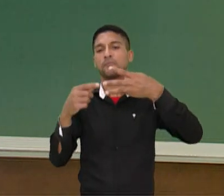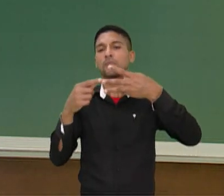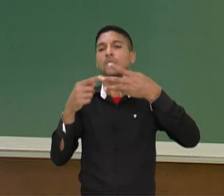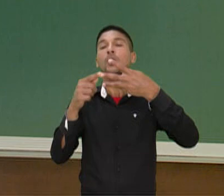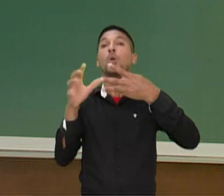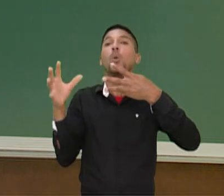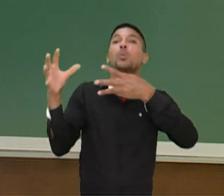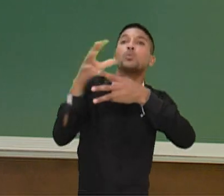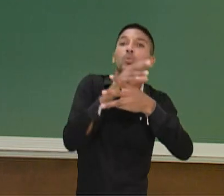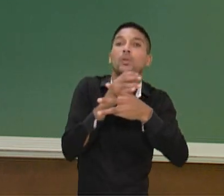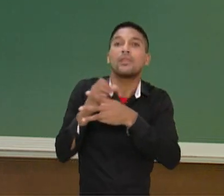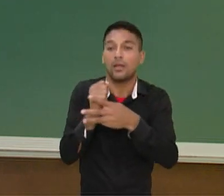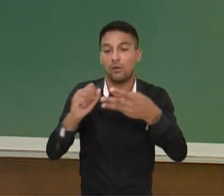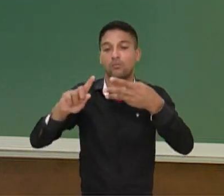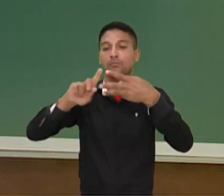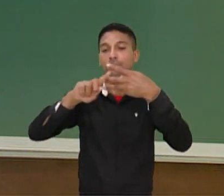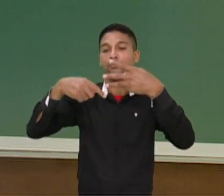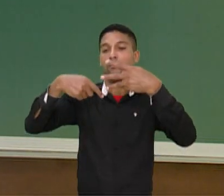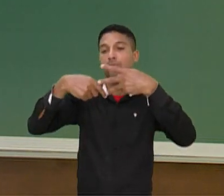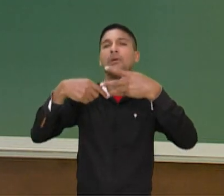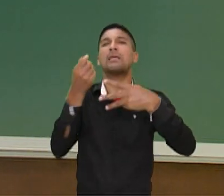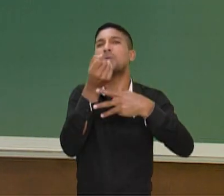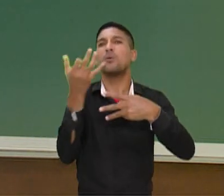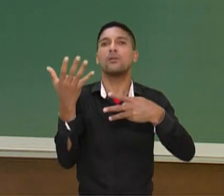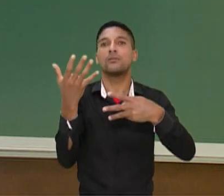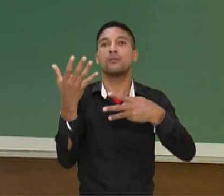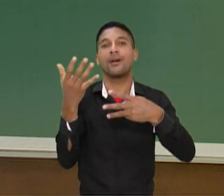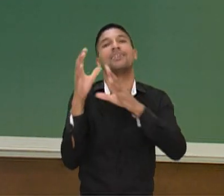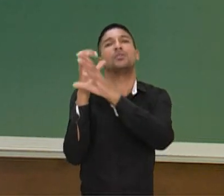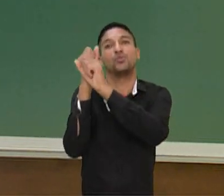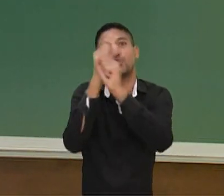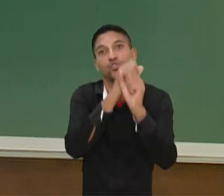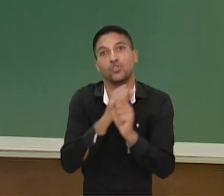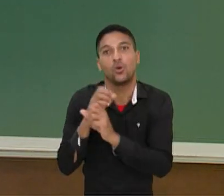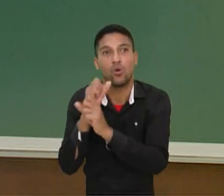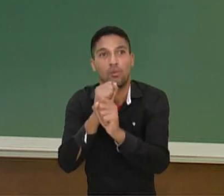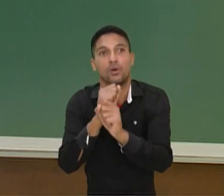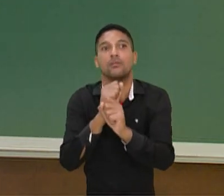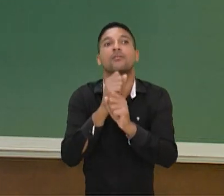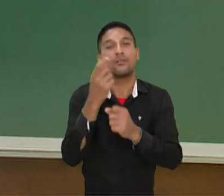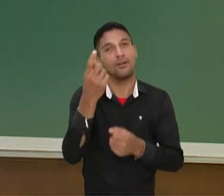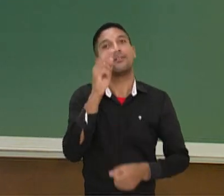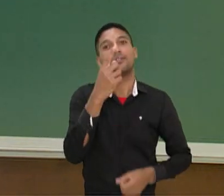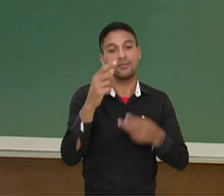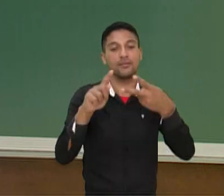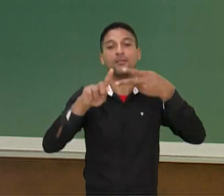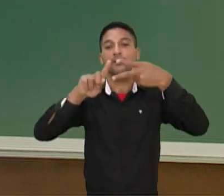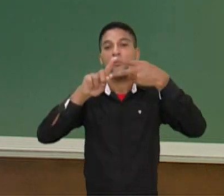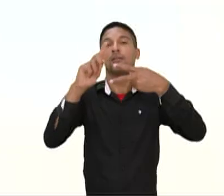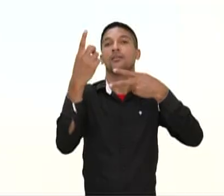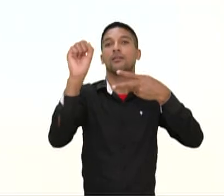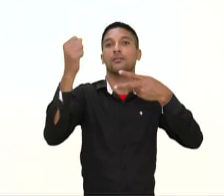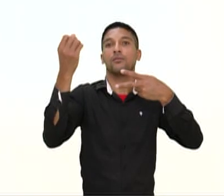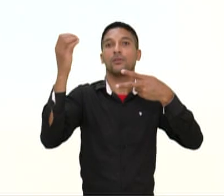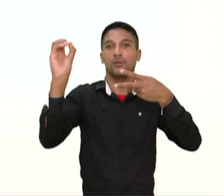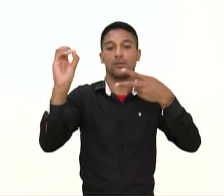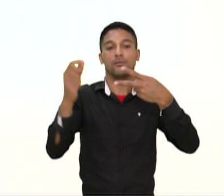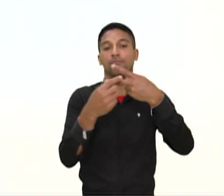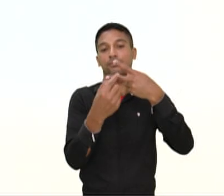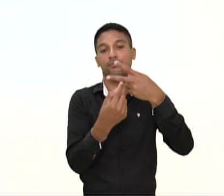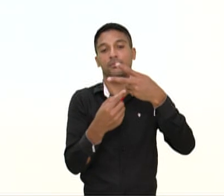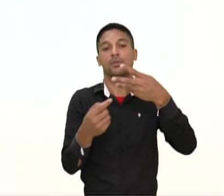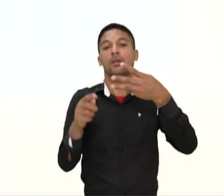um deles vai somar 180 graus. 180 mais 180 mais 180 mais 180.